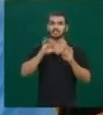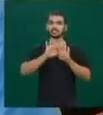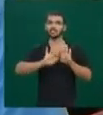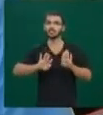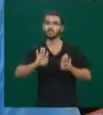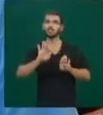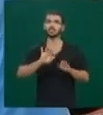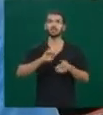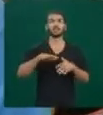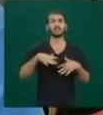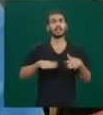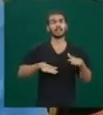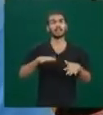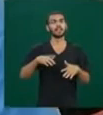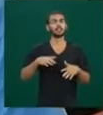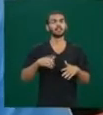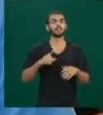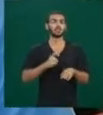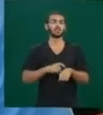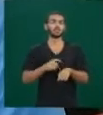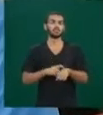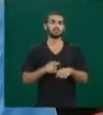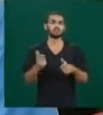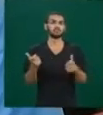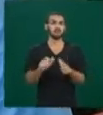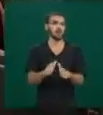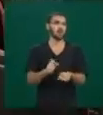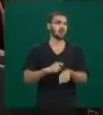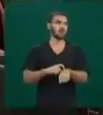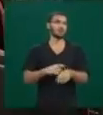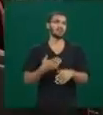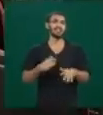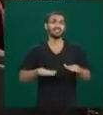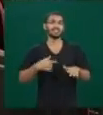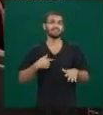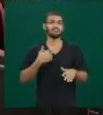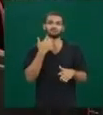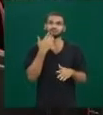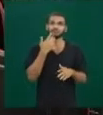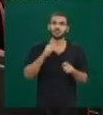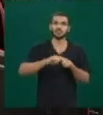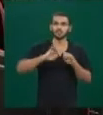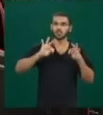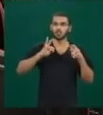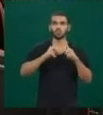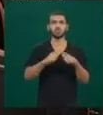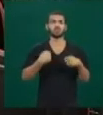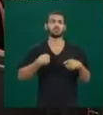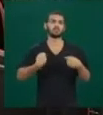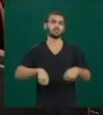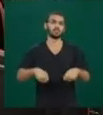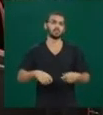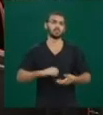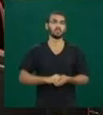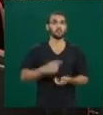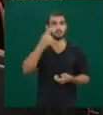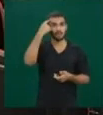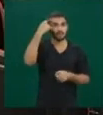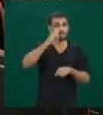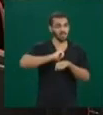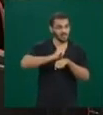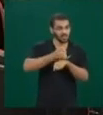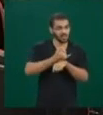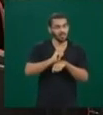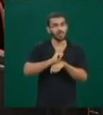fica muito curto, né? E não sobra tempo para fazer o que precisa fazer. Tentar encontrar estratégia que me